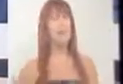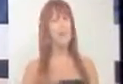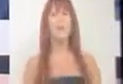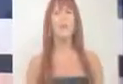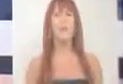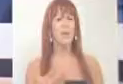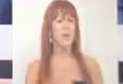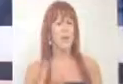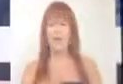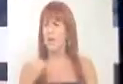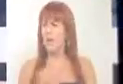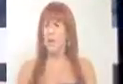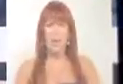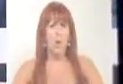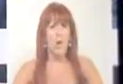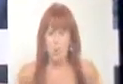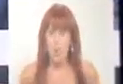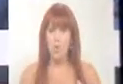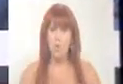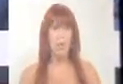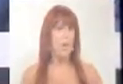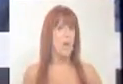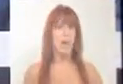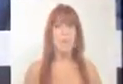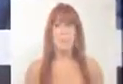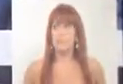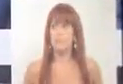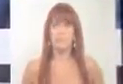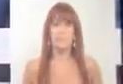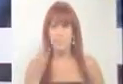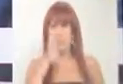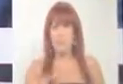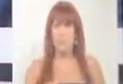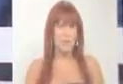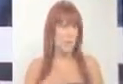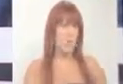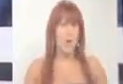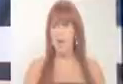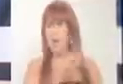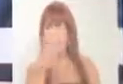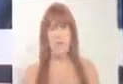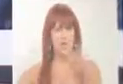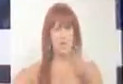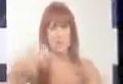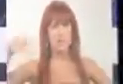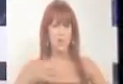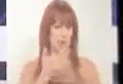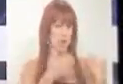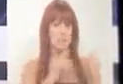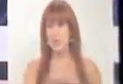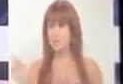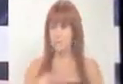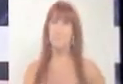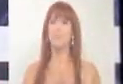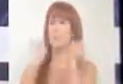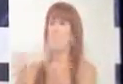nomeadamente, no desempenho daquilo que são hoje, enfim, praticados numa grande quantidade de municípios, que são as competências